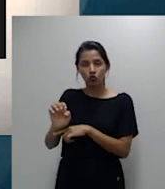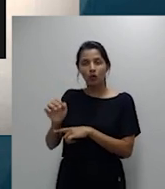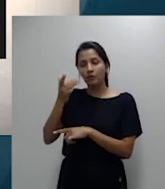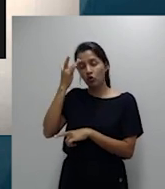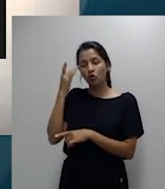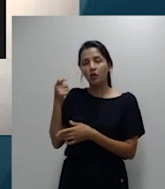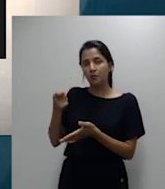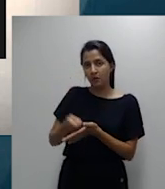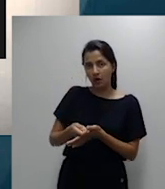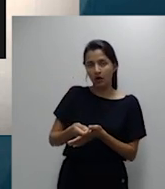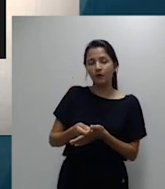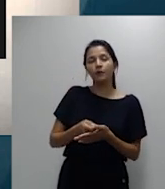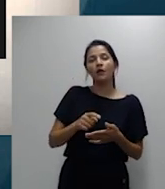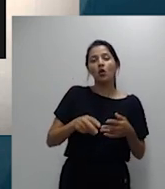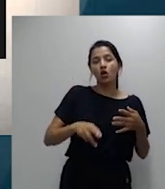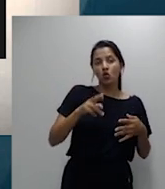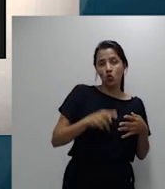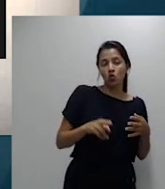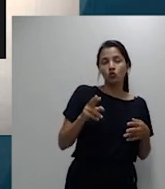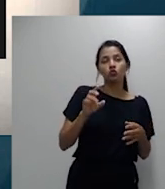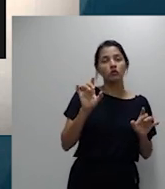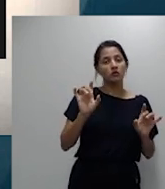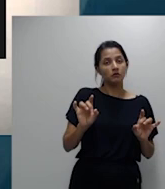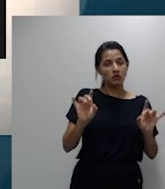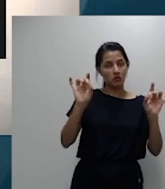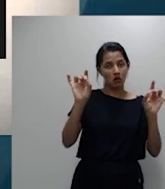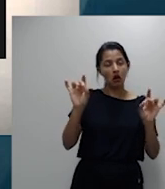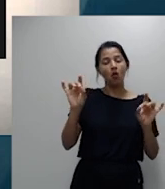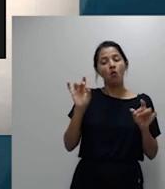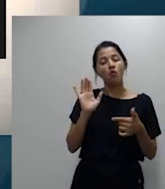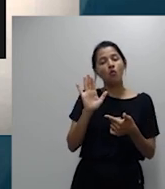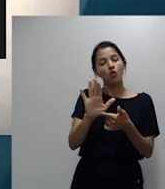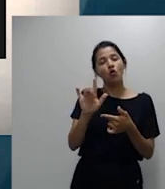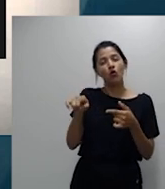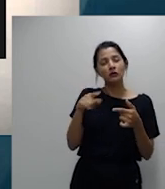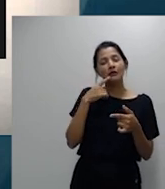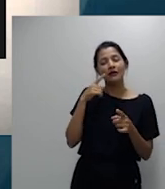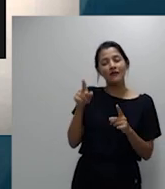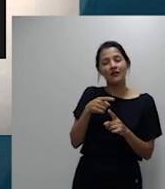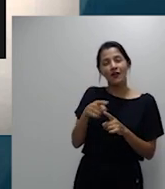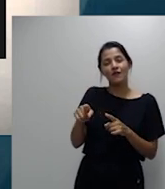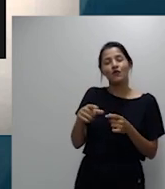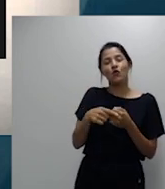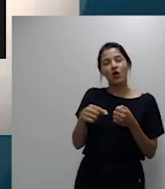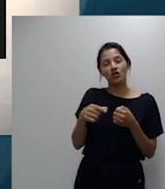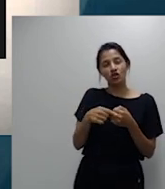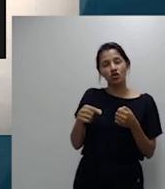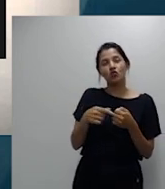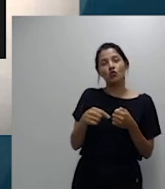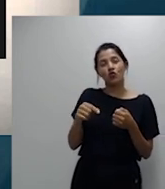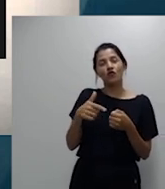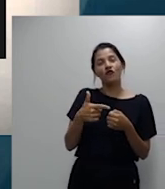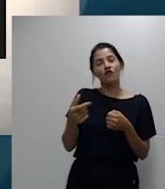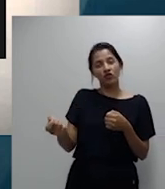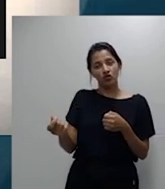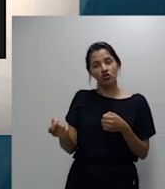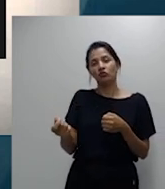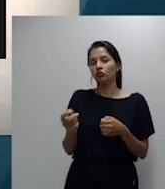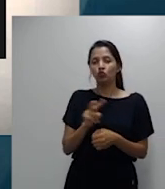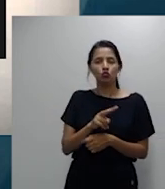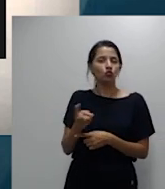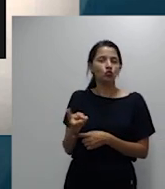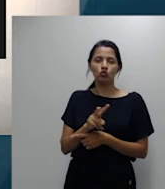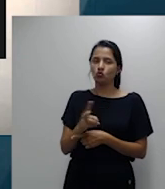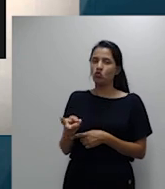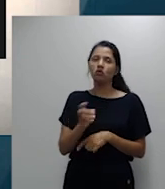o recurso especial é indica como violado o artigo vim de ambas as partes tanto do